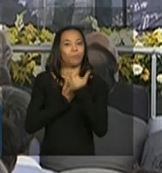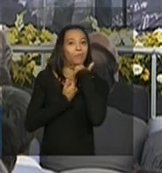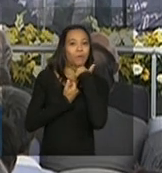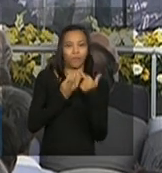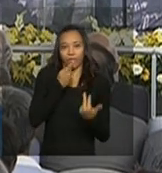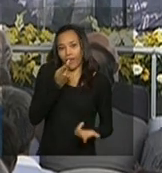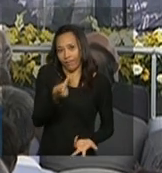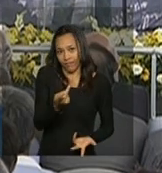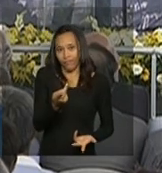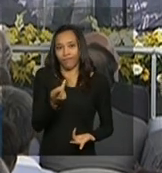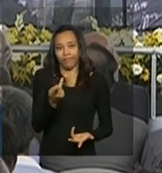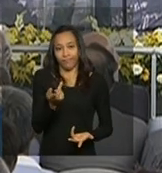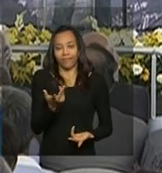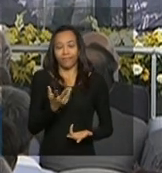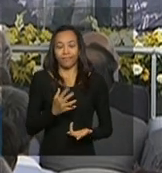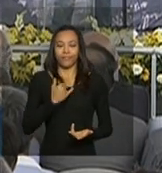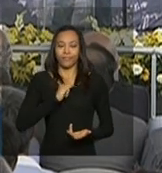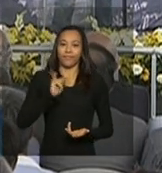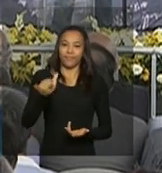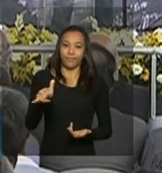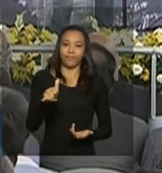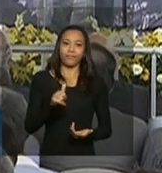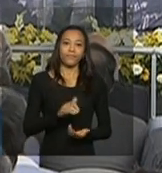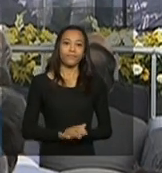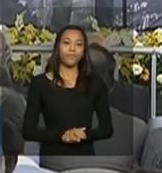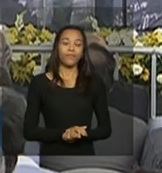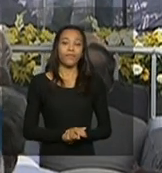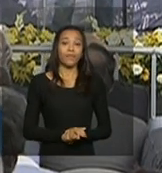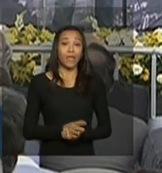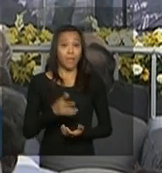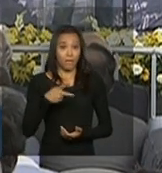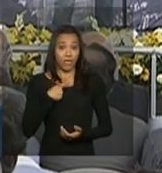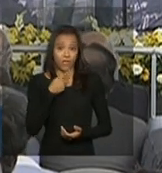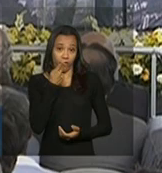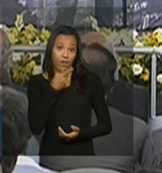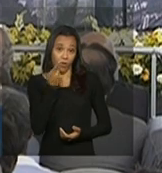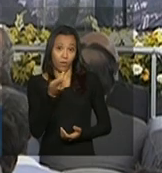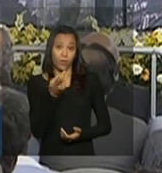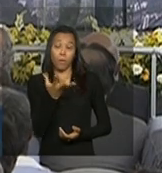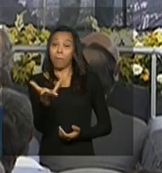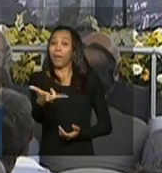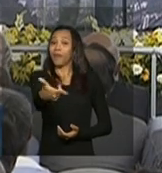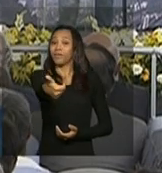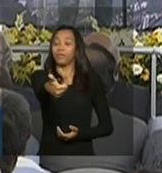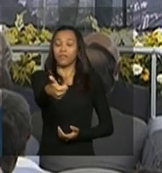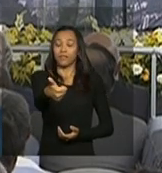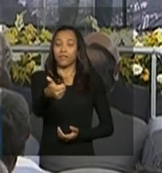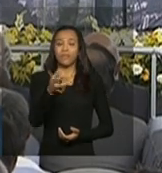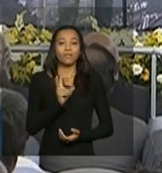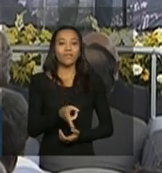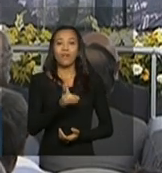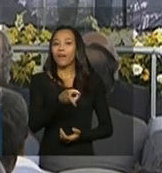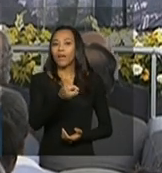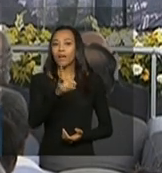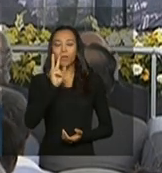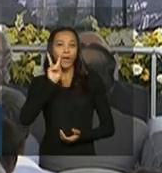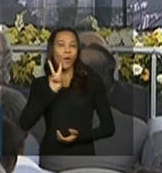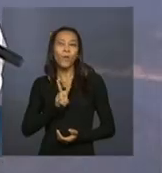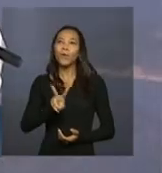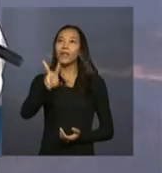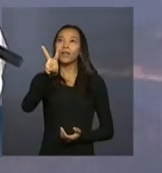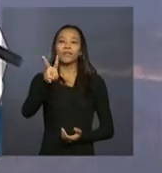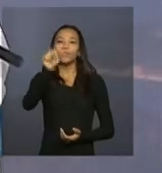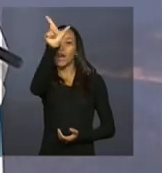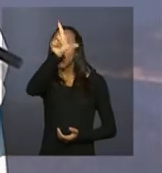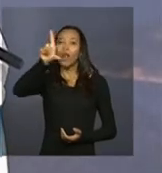vez em quando o presidente Lula não é exatamente assim o exemplo de umas coisas muito finas. Mas é uma maravilha que eu estou sempre olhando para a amada lua